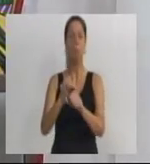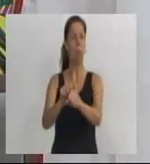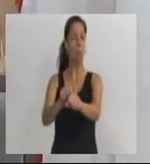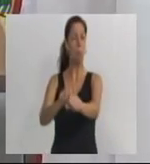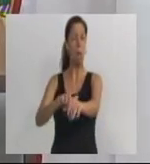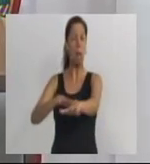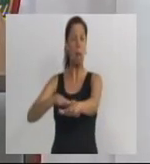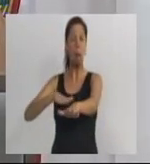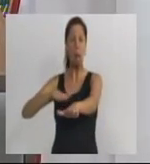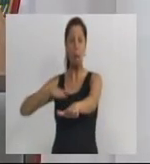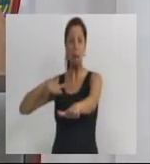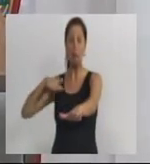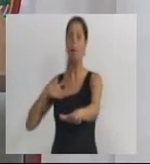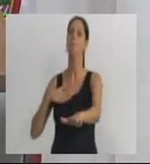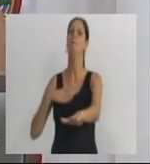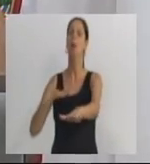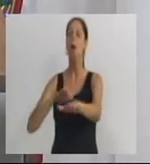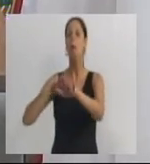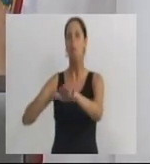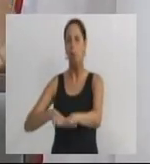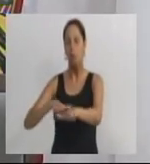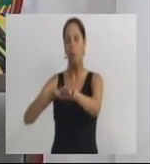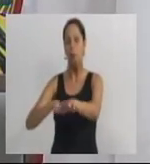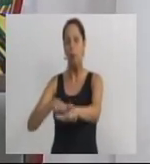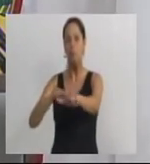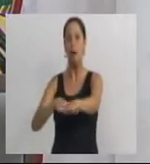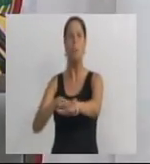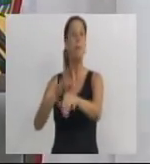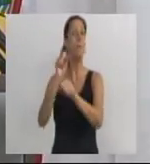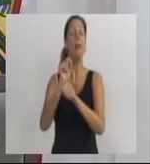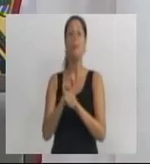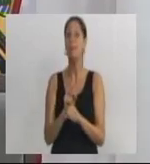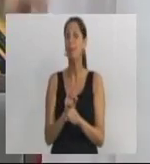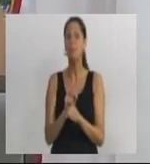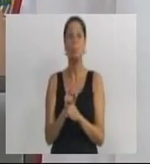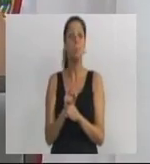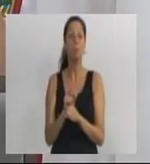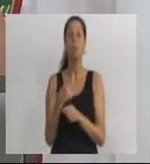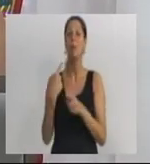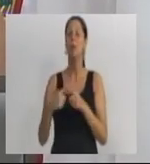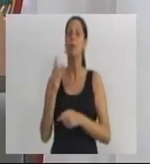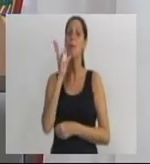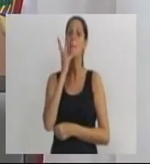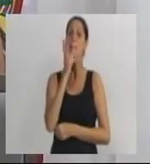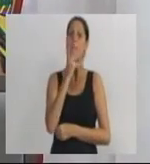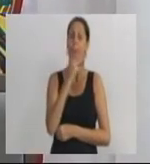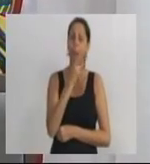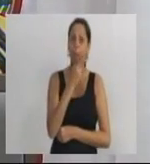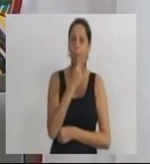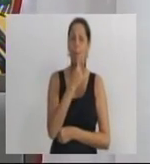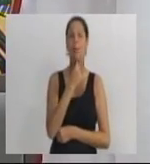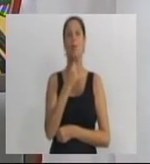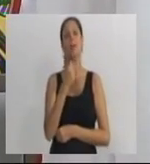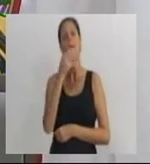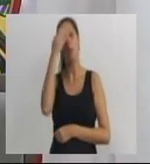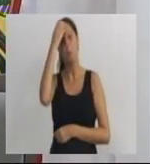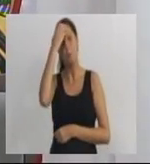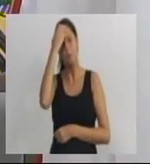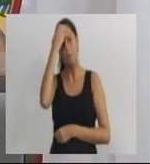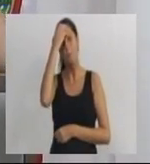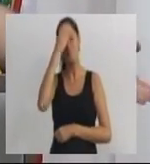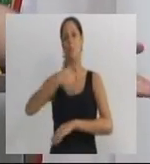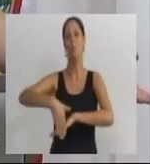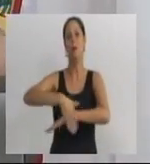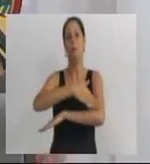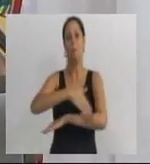antes da Dudalina, ele está parado pela BR, pelo trevo Pomerode lá em cima, vai parado até depois do trevo, gente.